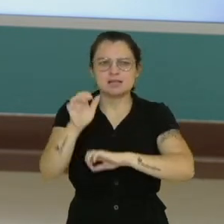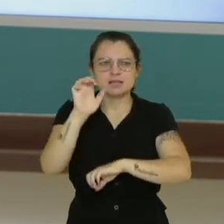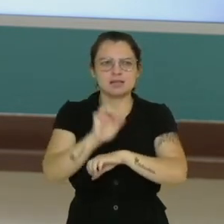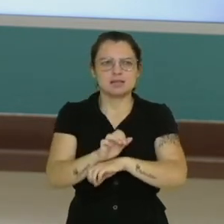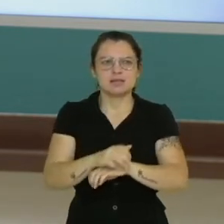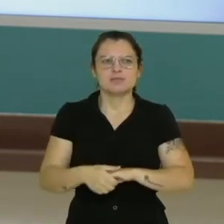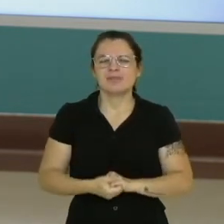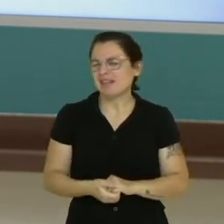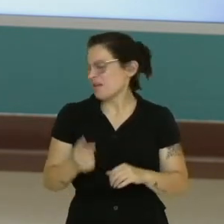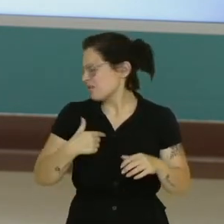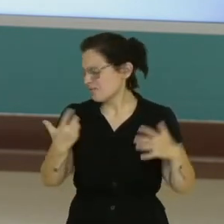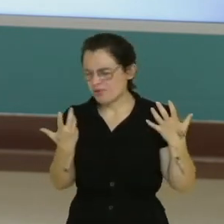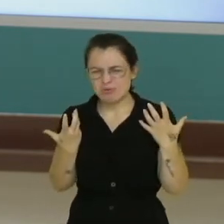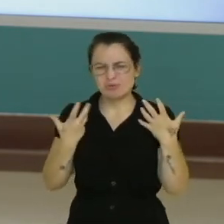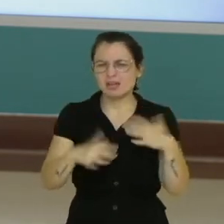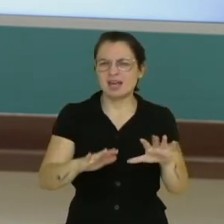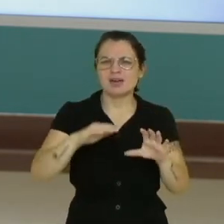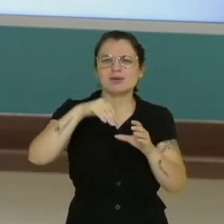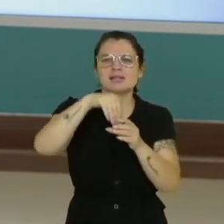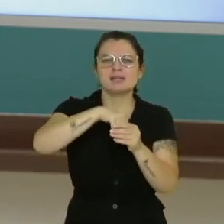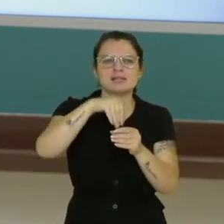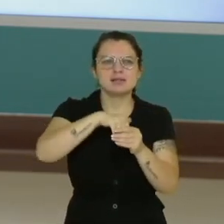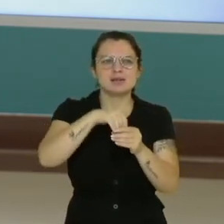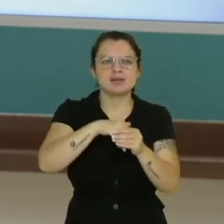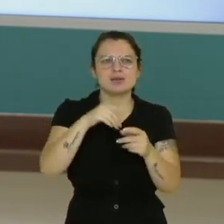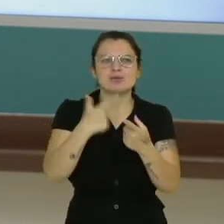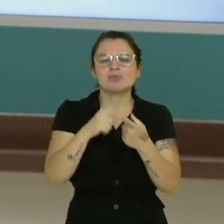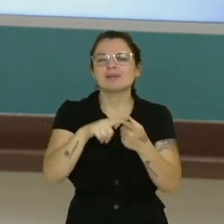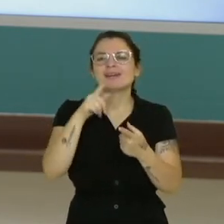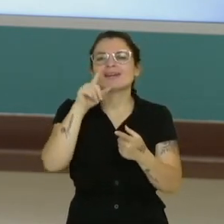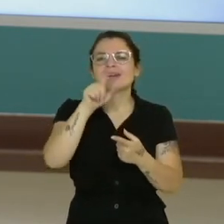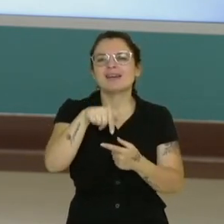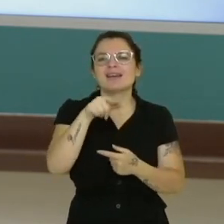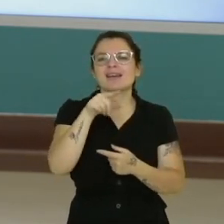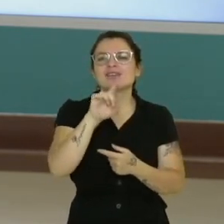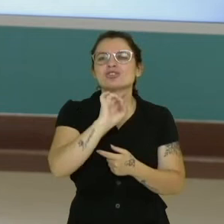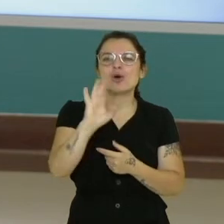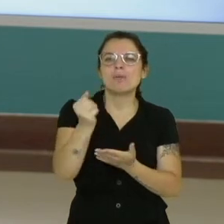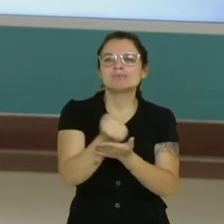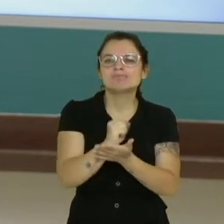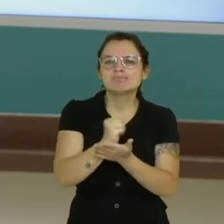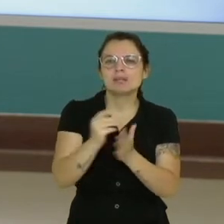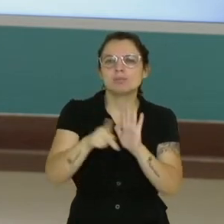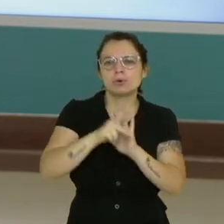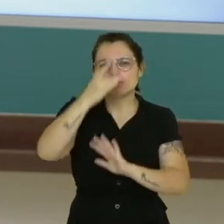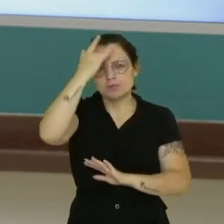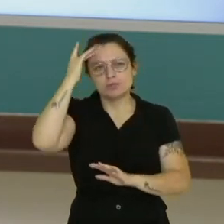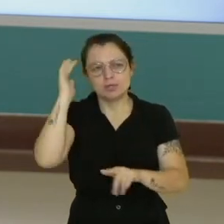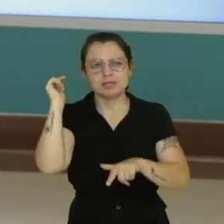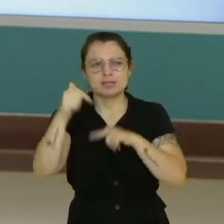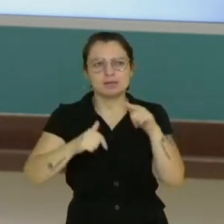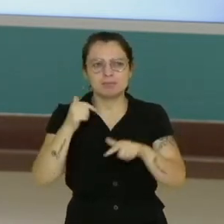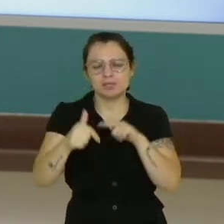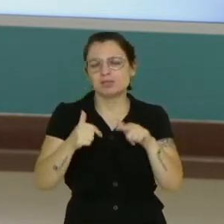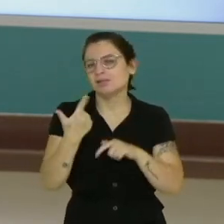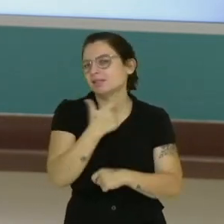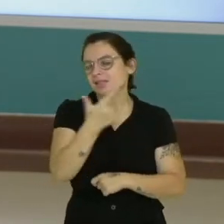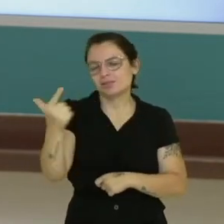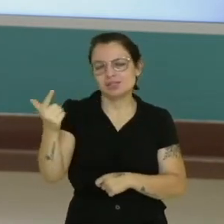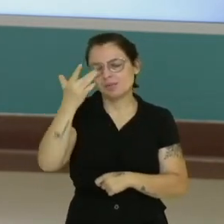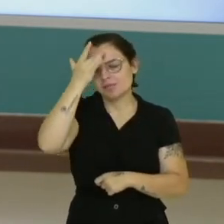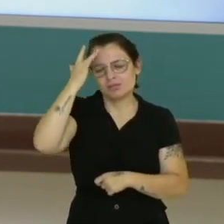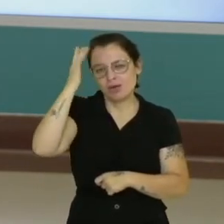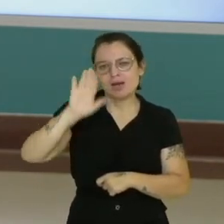contrários às eleições, pois eles viam que as eleições eram apenas um instrumento de manipulação dos trabalhadores. Então, eles não tinham candidato a